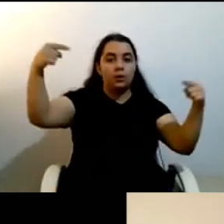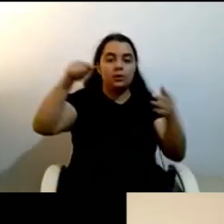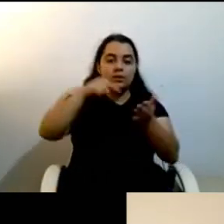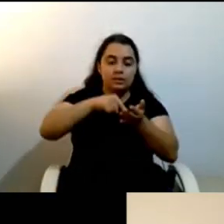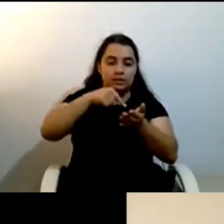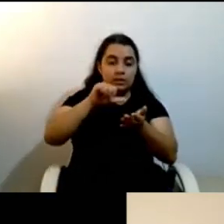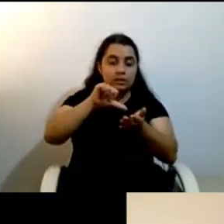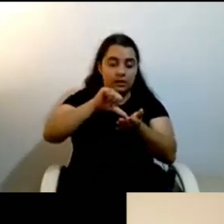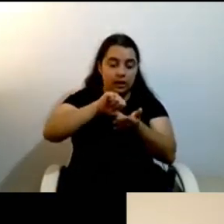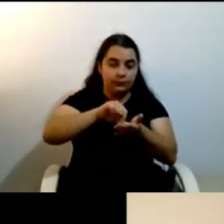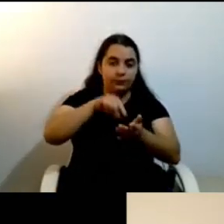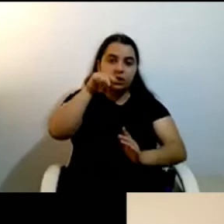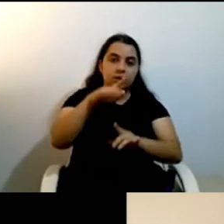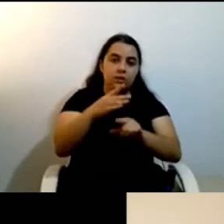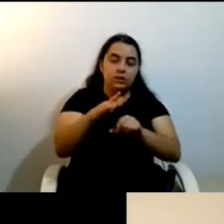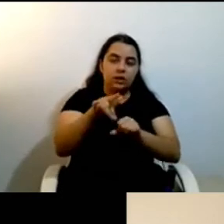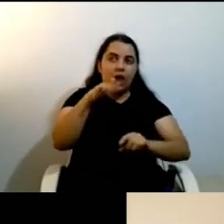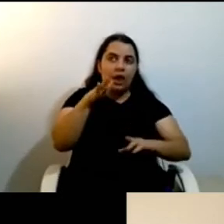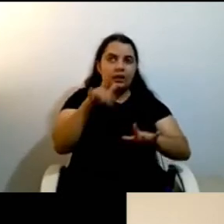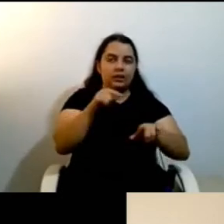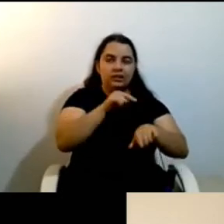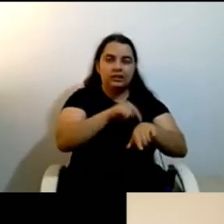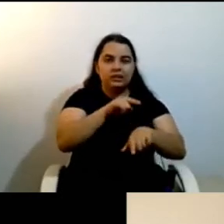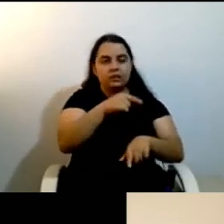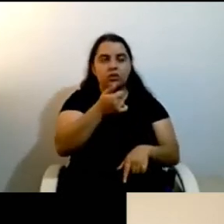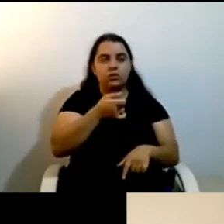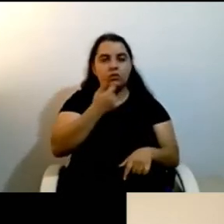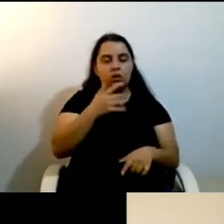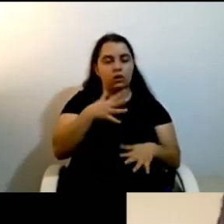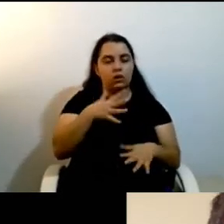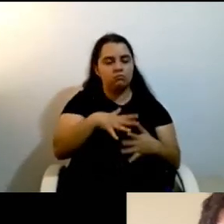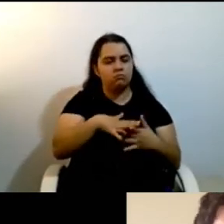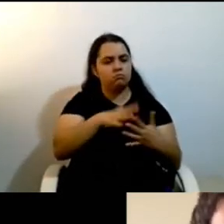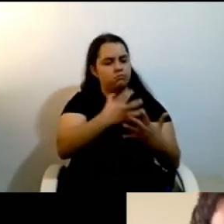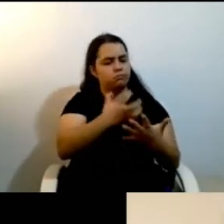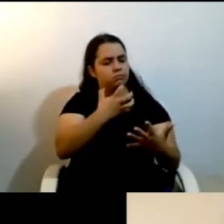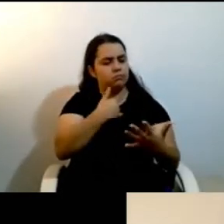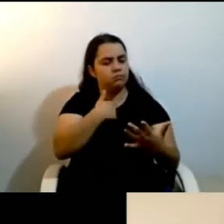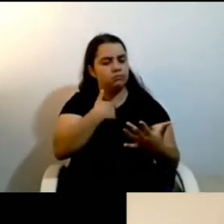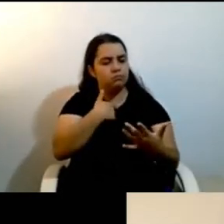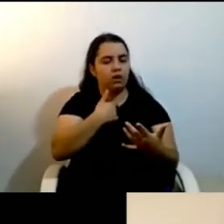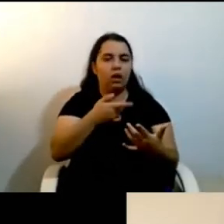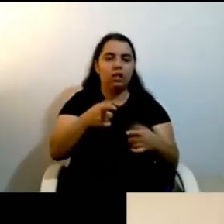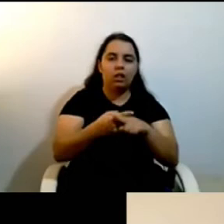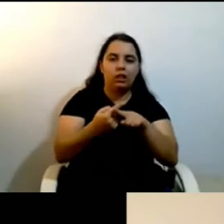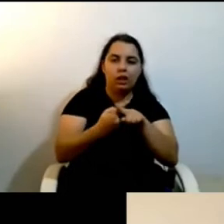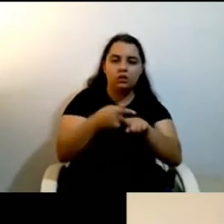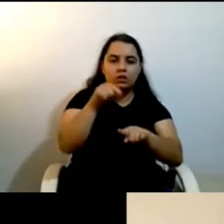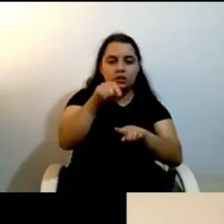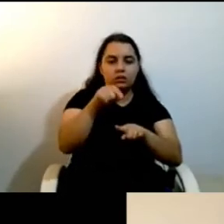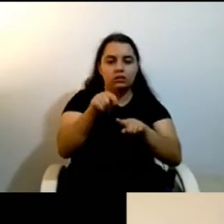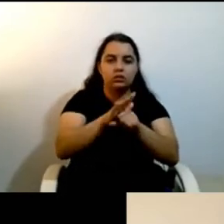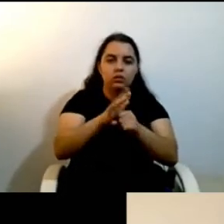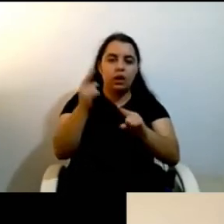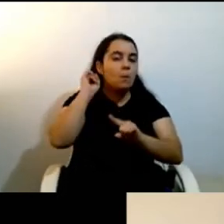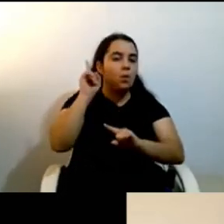comecei a despertar o interesse por esta causa, que é uma causa muitíssimo importante. Tenho